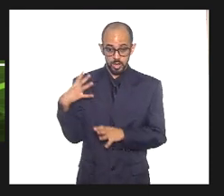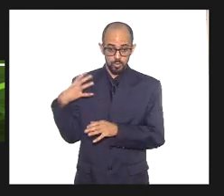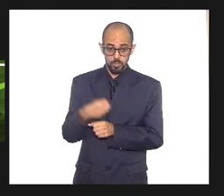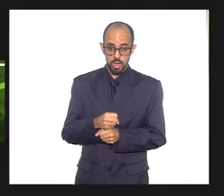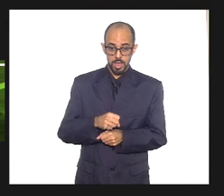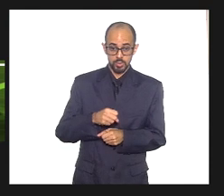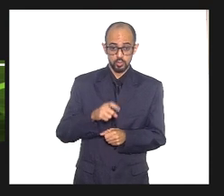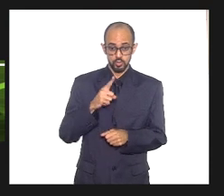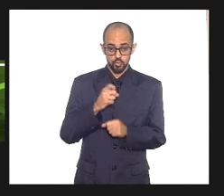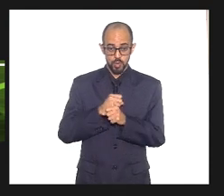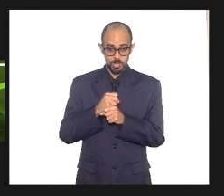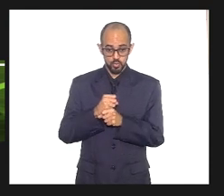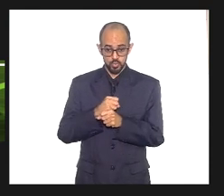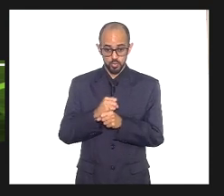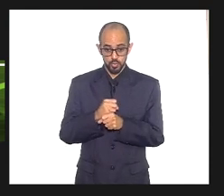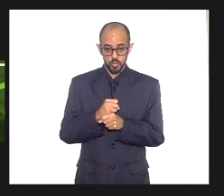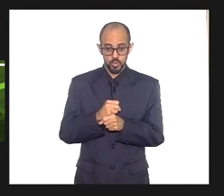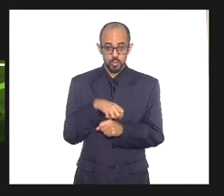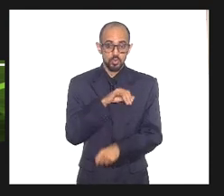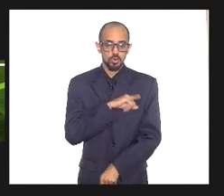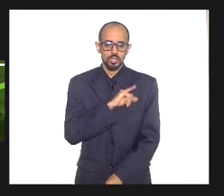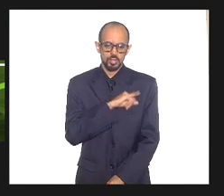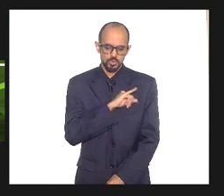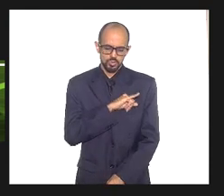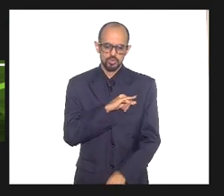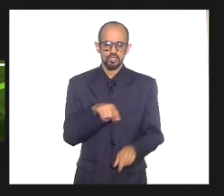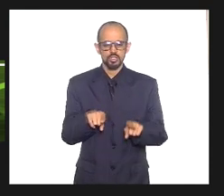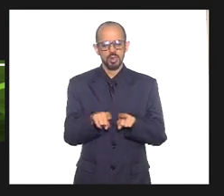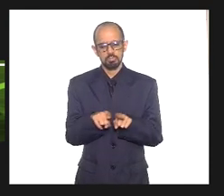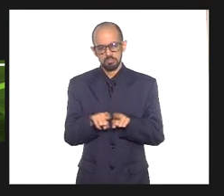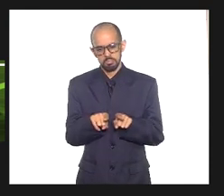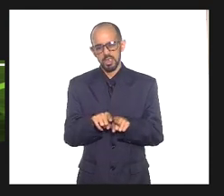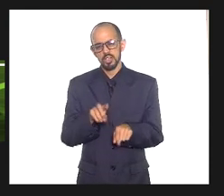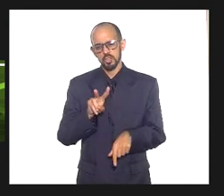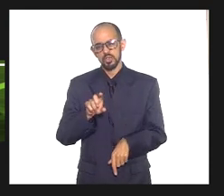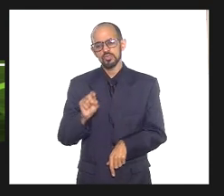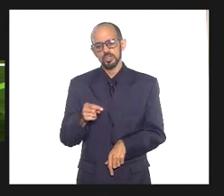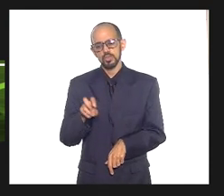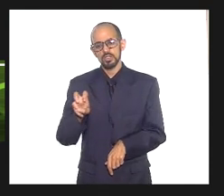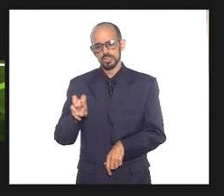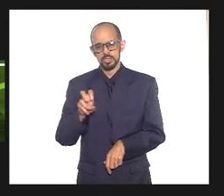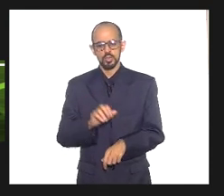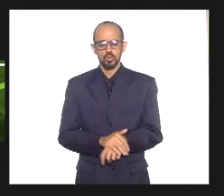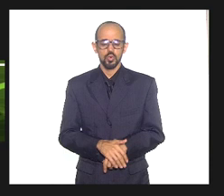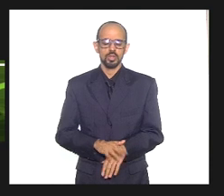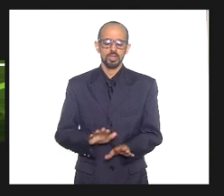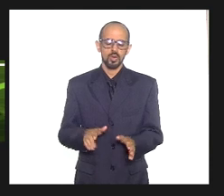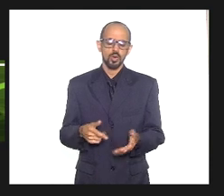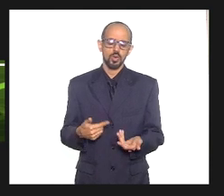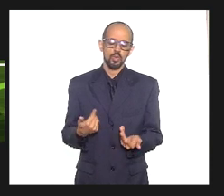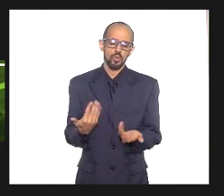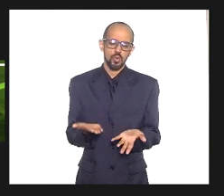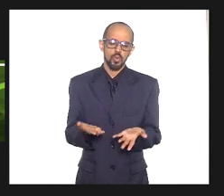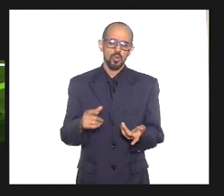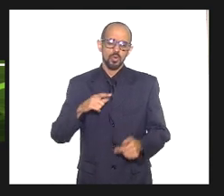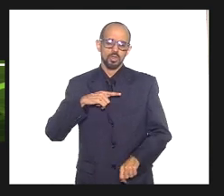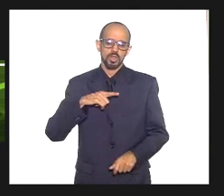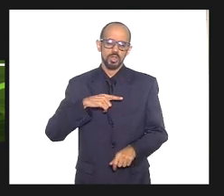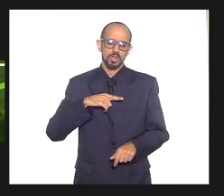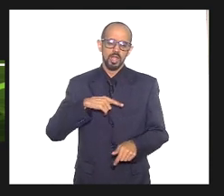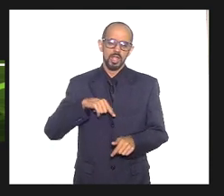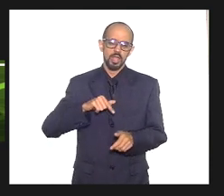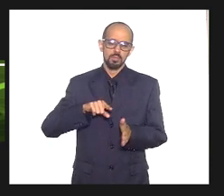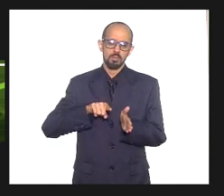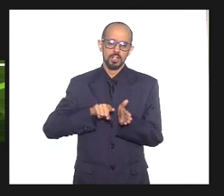meses, e no caso do Rio de Janeiro também 2,5%. Então, tem uma perda